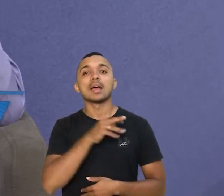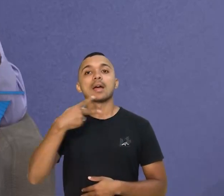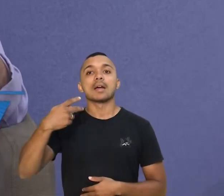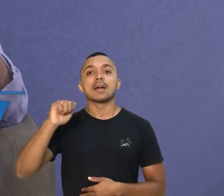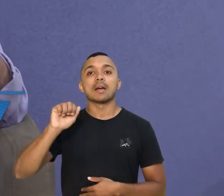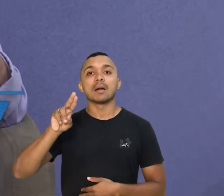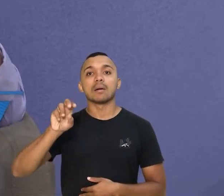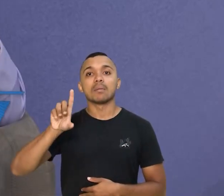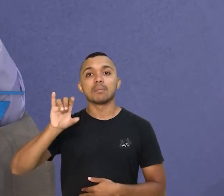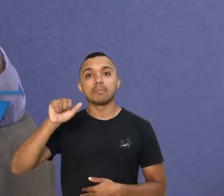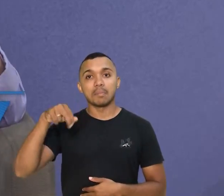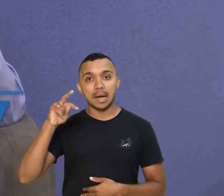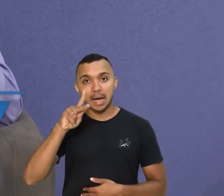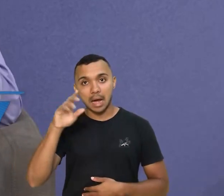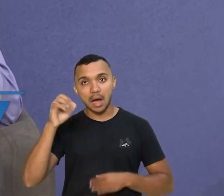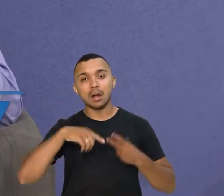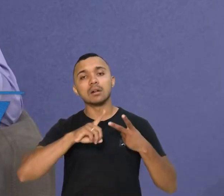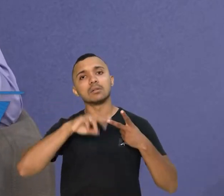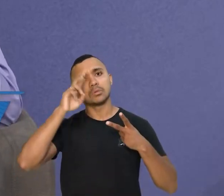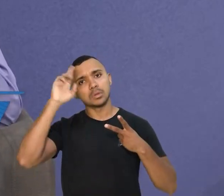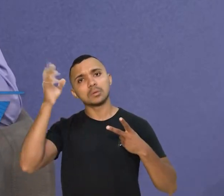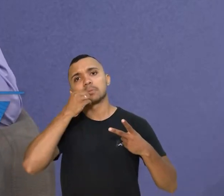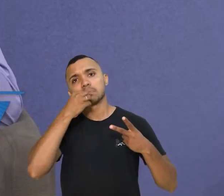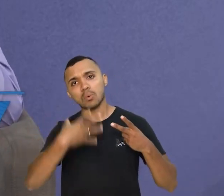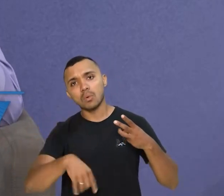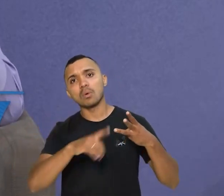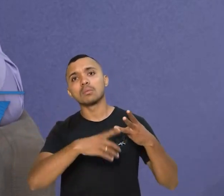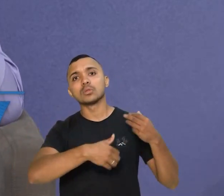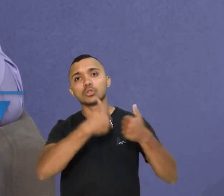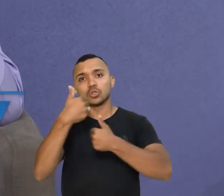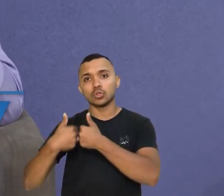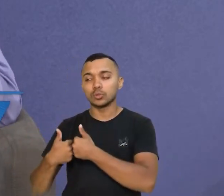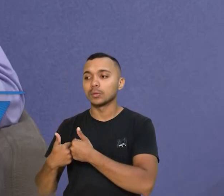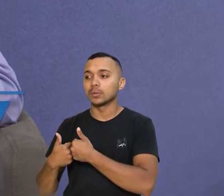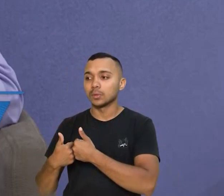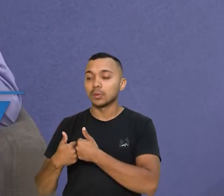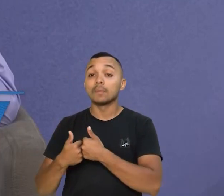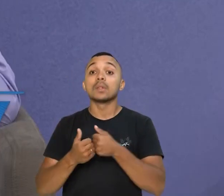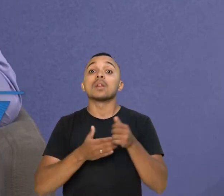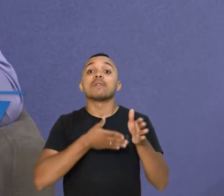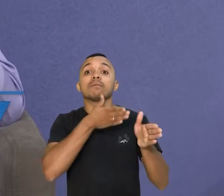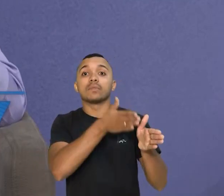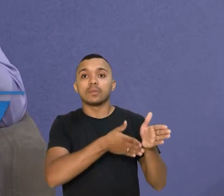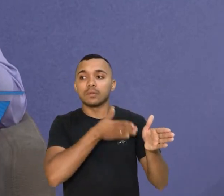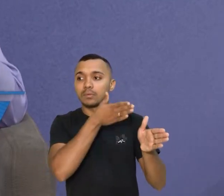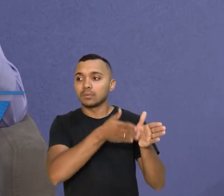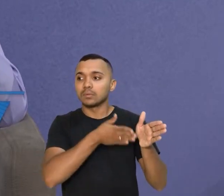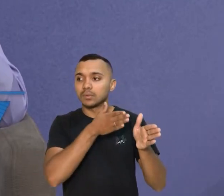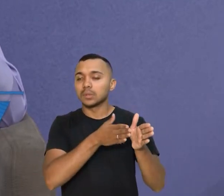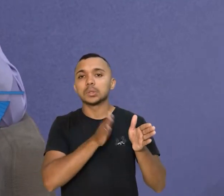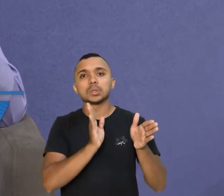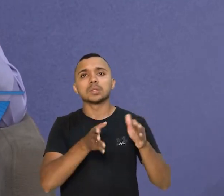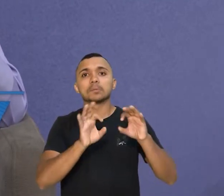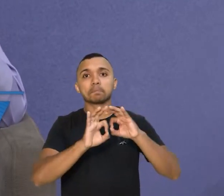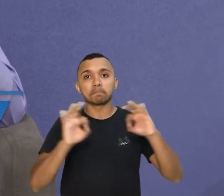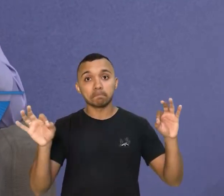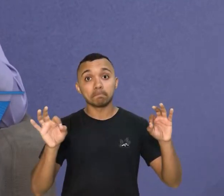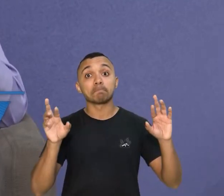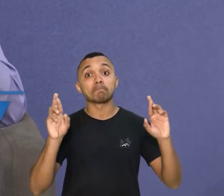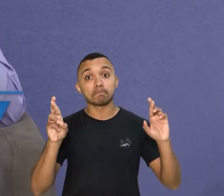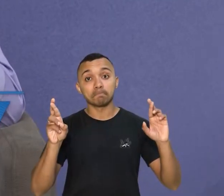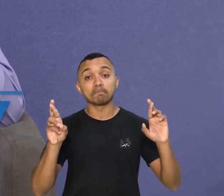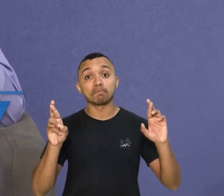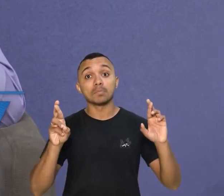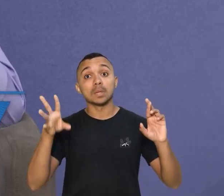trabalhar, a diretoria tem que chegar junto, né, dos jogadores. Porque o Fortaleza está... Aliás, o Ferroviário está vendo tudo bonitinho na Série D.